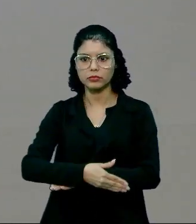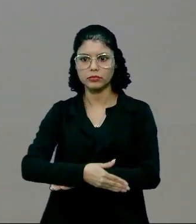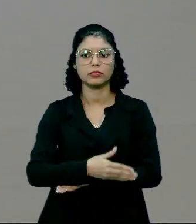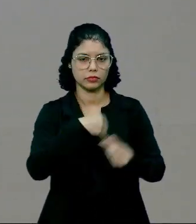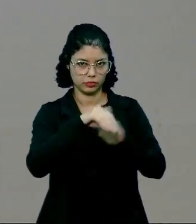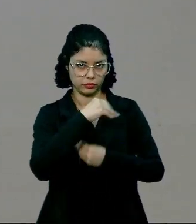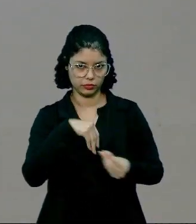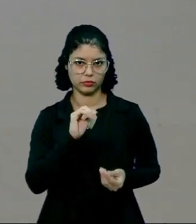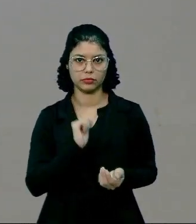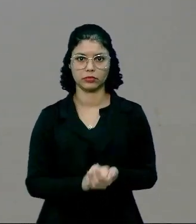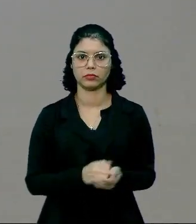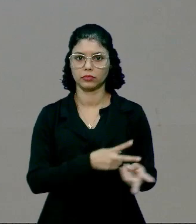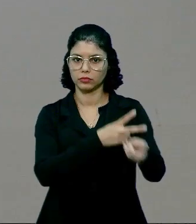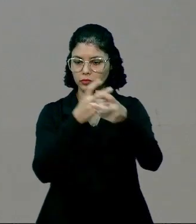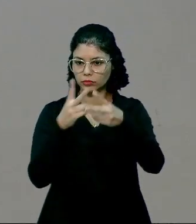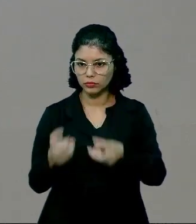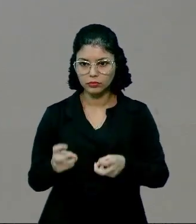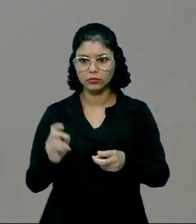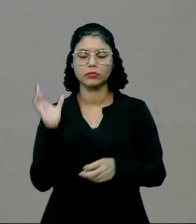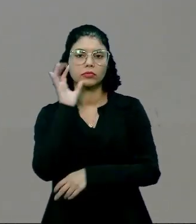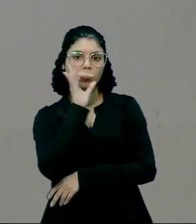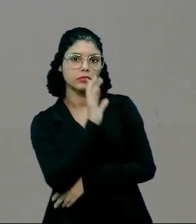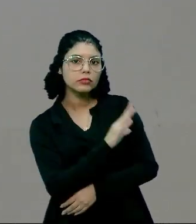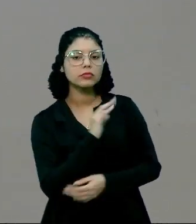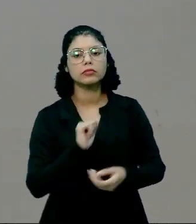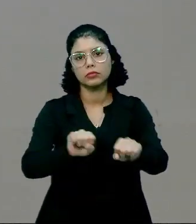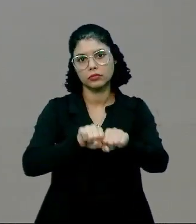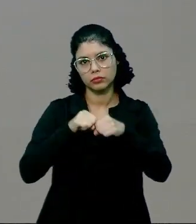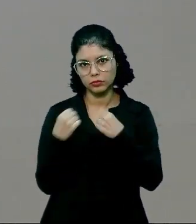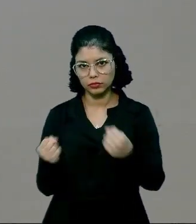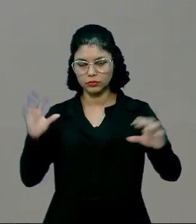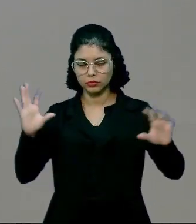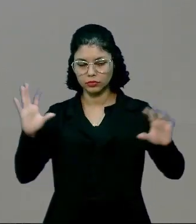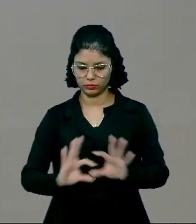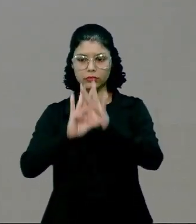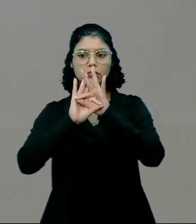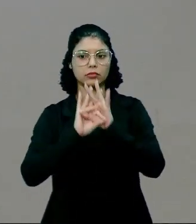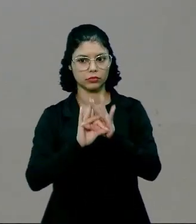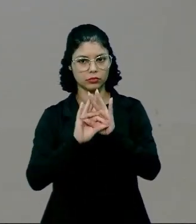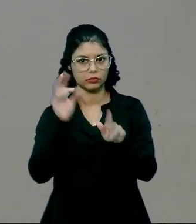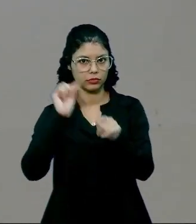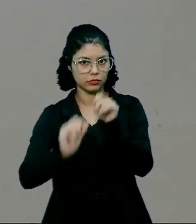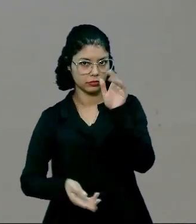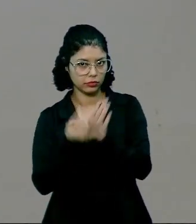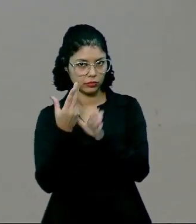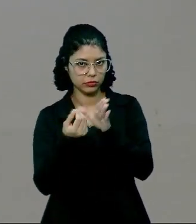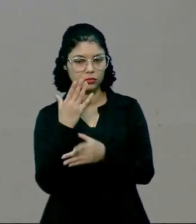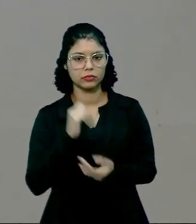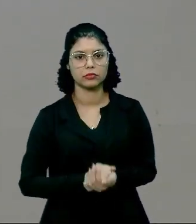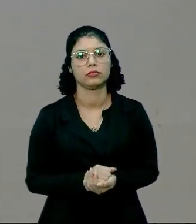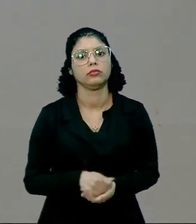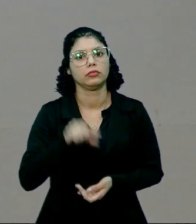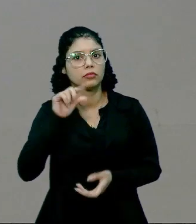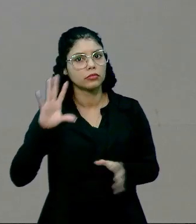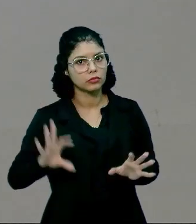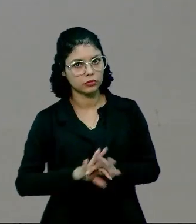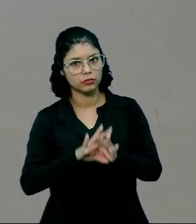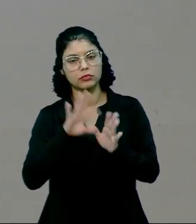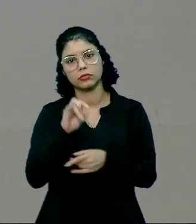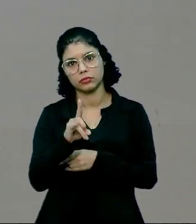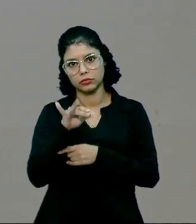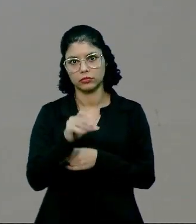a reação está absorvendo o calor vai quebrar as suas ligações e formar o produto então a reação é